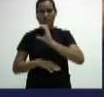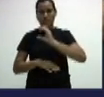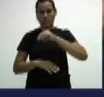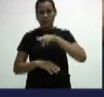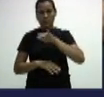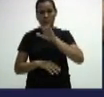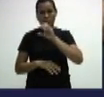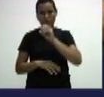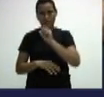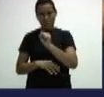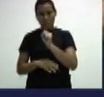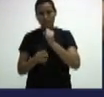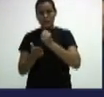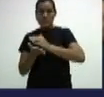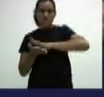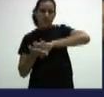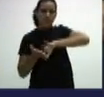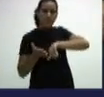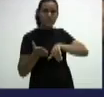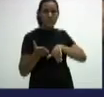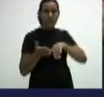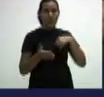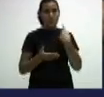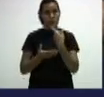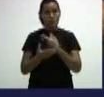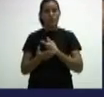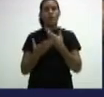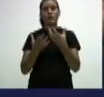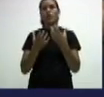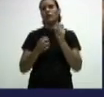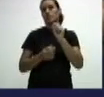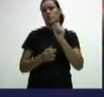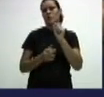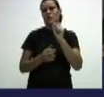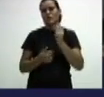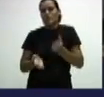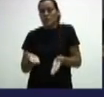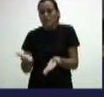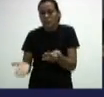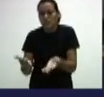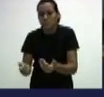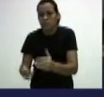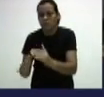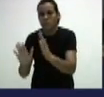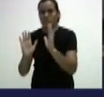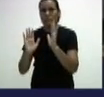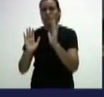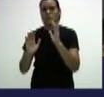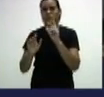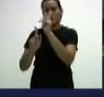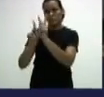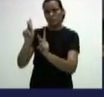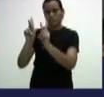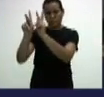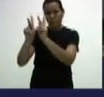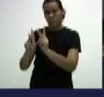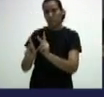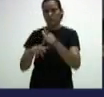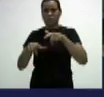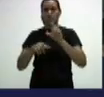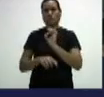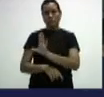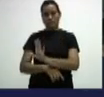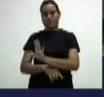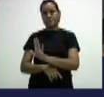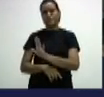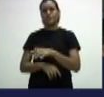gente pensa numa 3 anos para a gente deixar eles caminhando depois. Essa era a minha